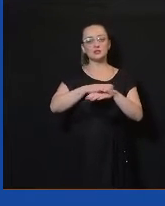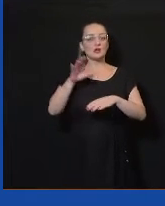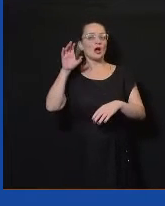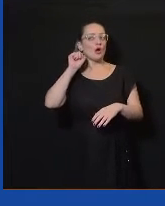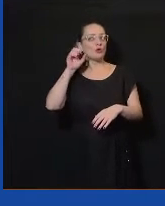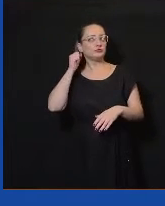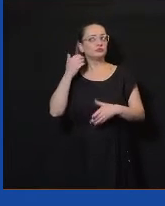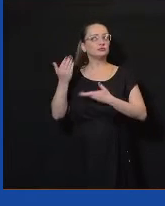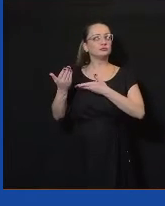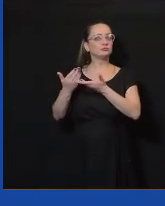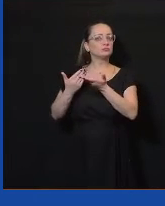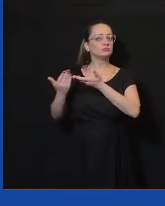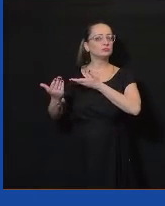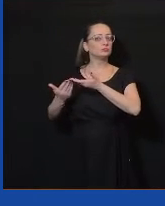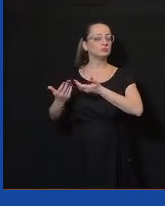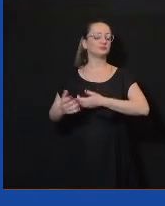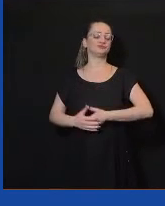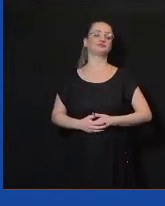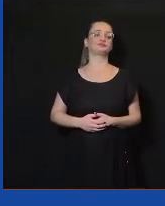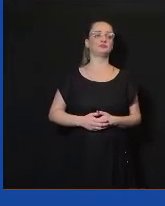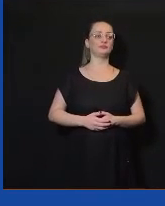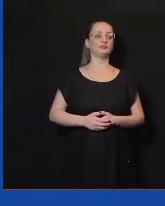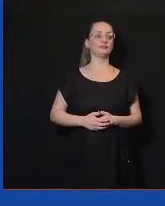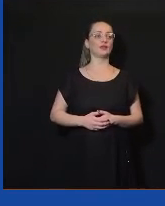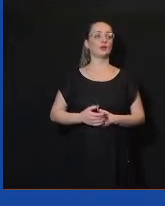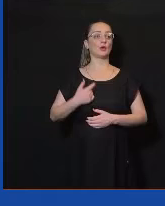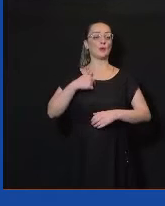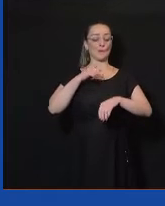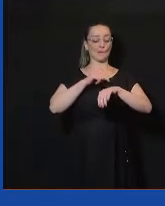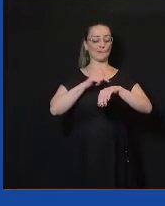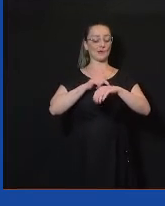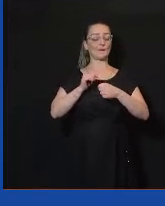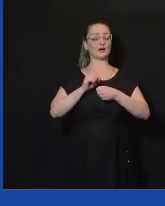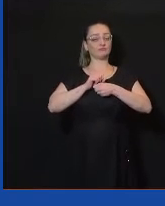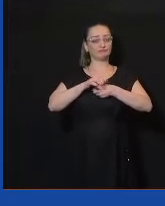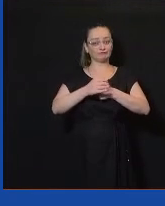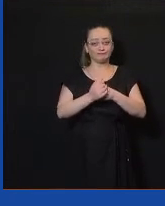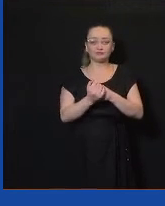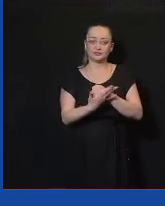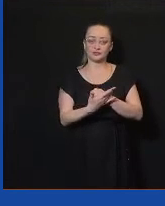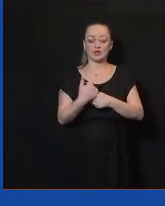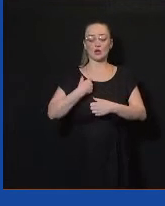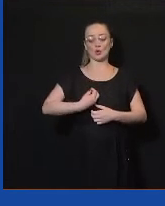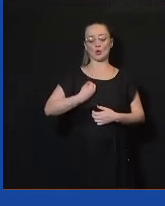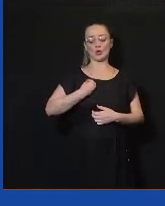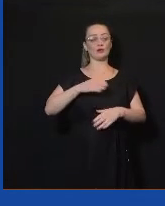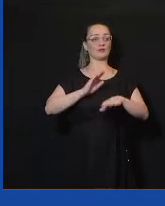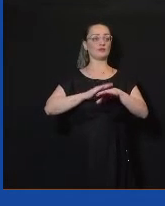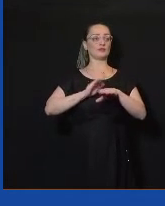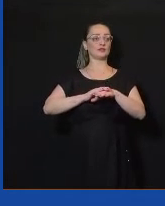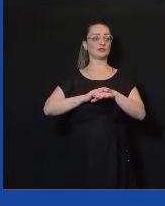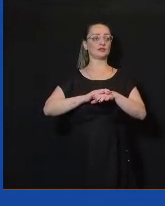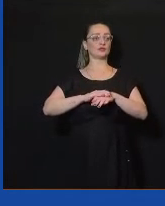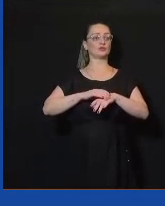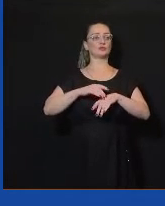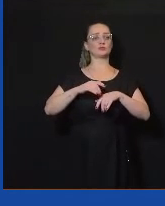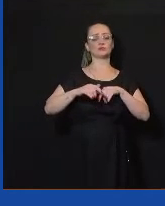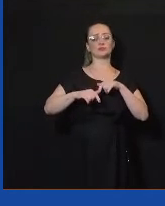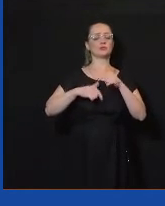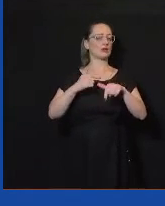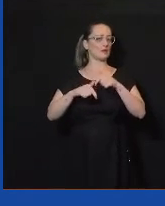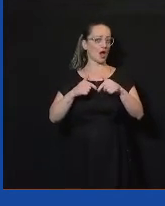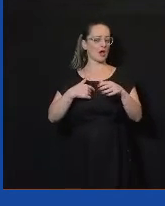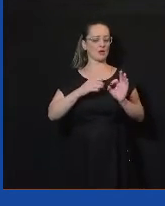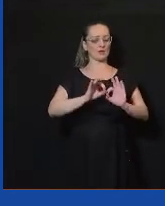às outras. Momento da pandemia, início pandemia, eu estava fazendo os meus jobs, eu estava me programando